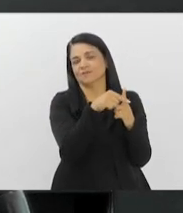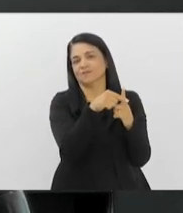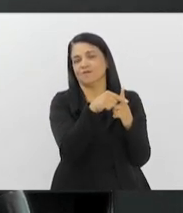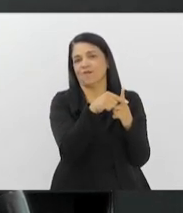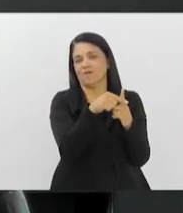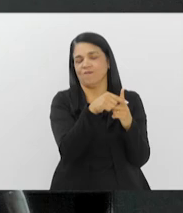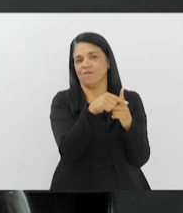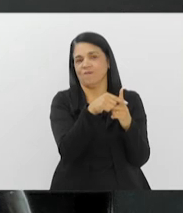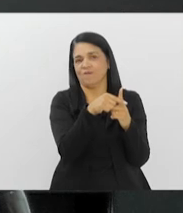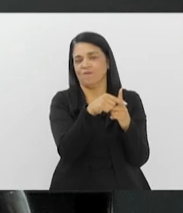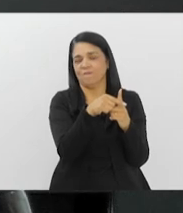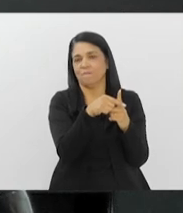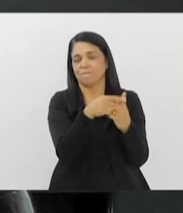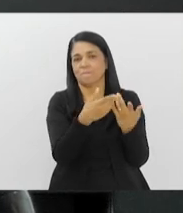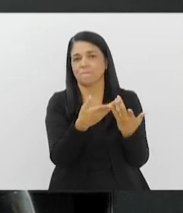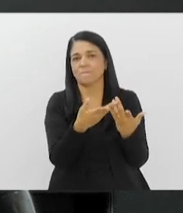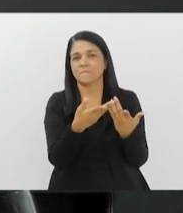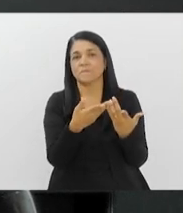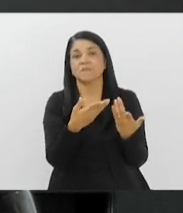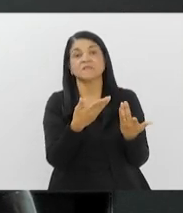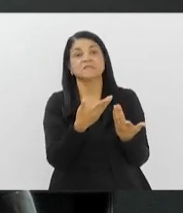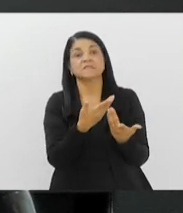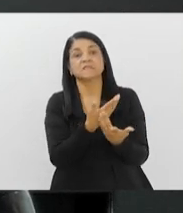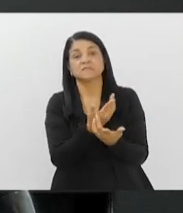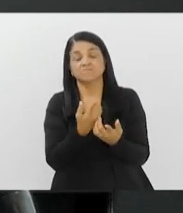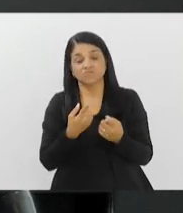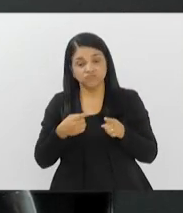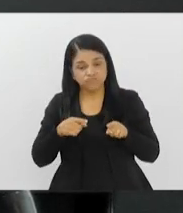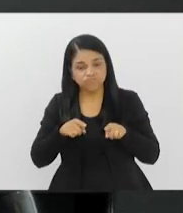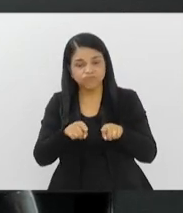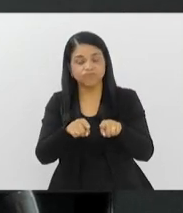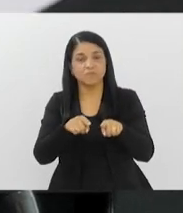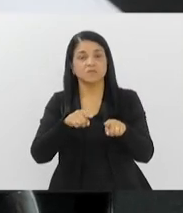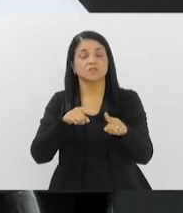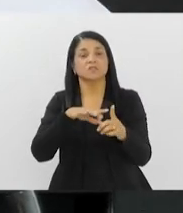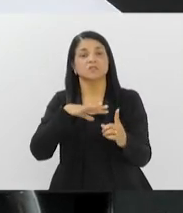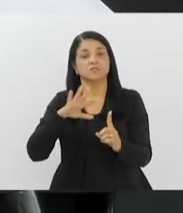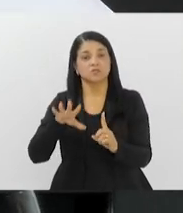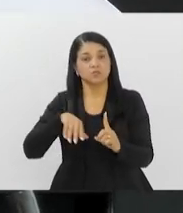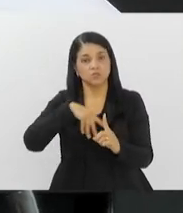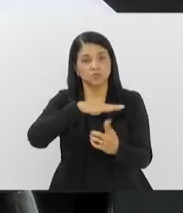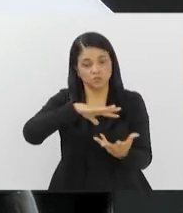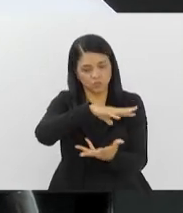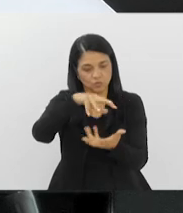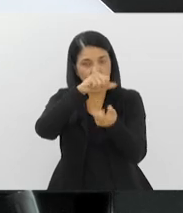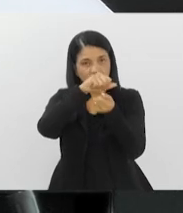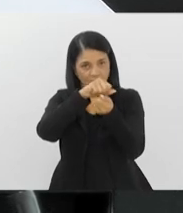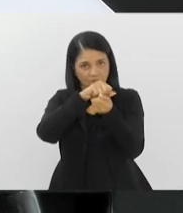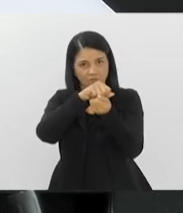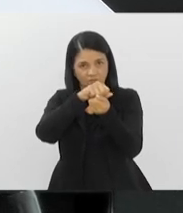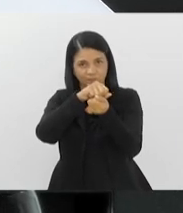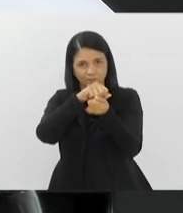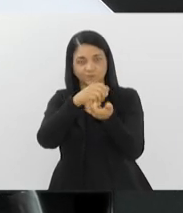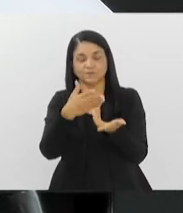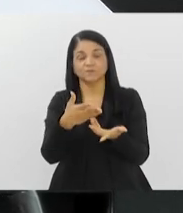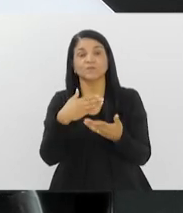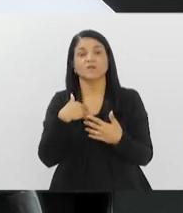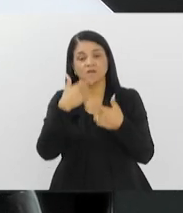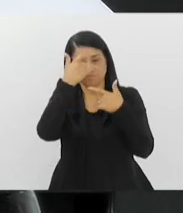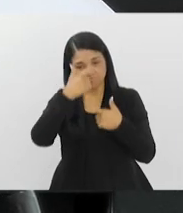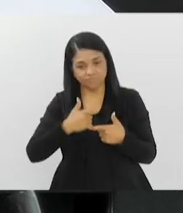desenvolvimento social, sem abrir mão do desenvolvimento sustentável também. Quero aqui me